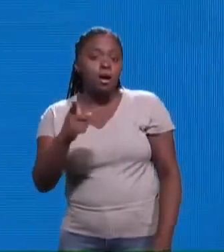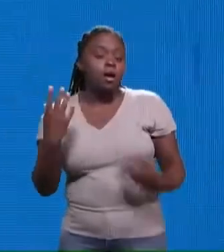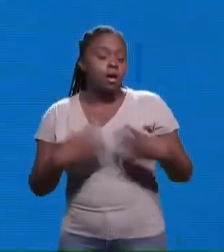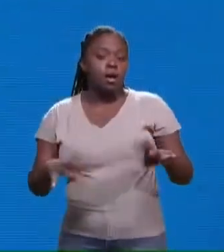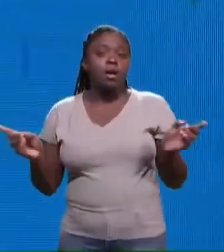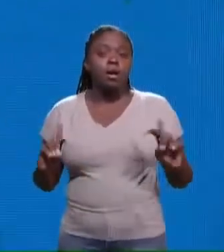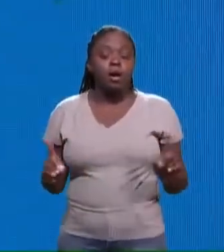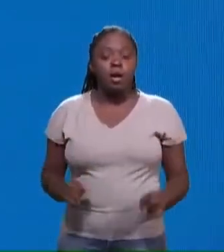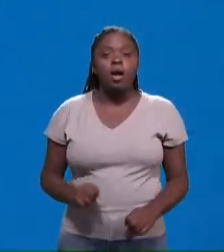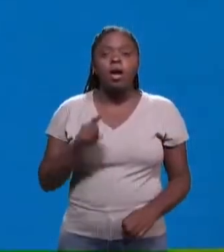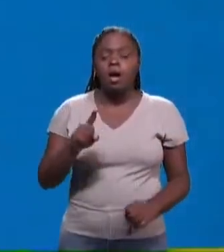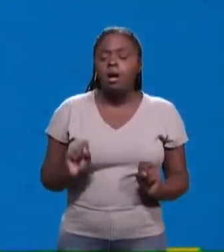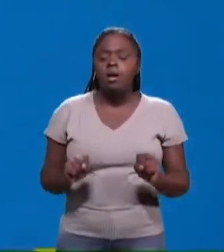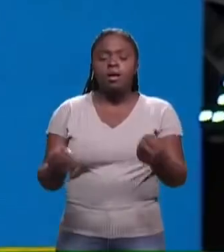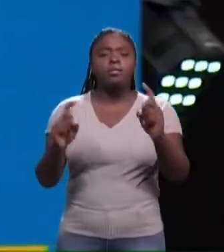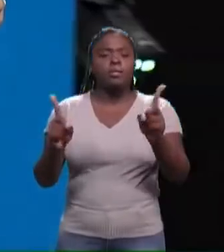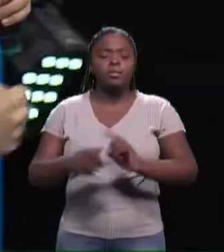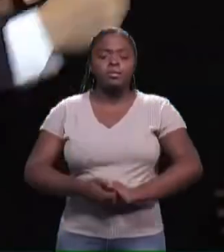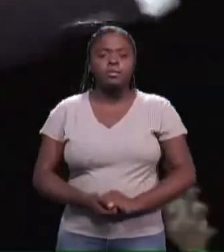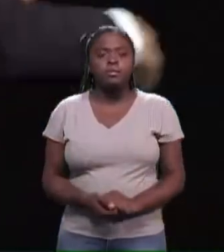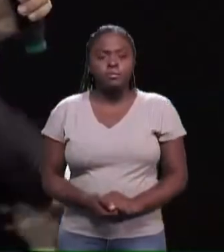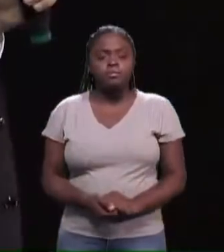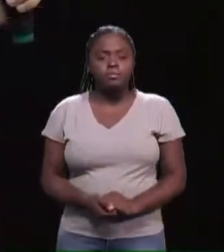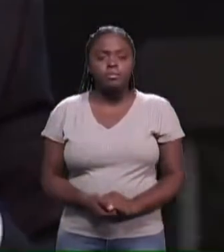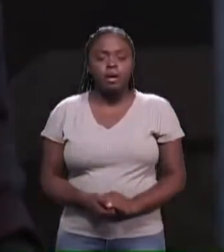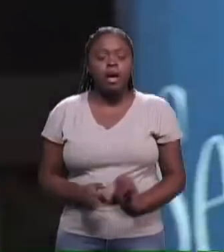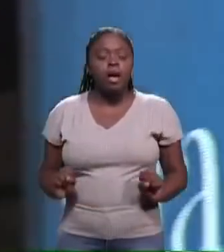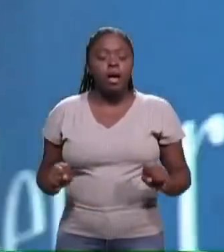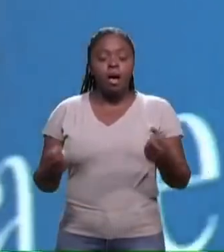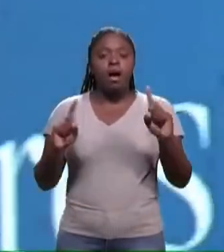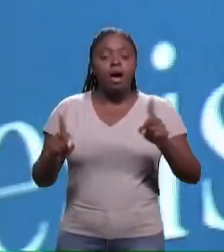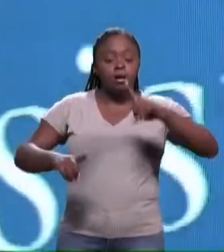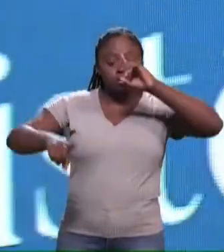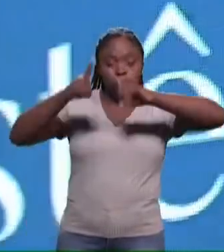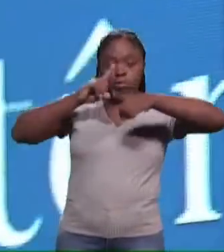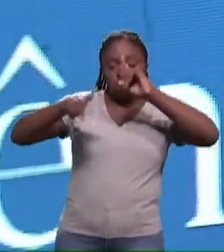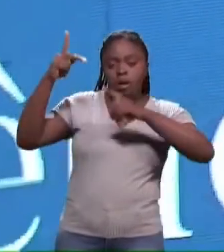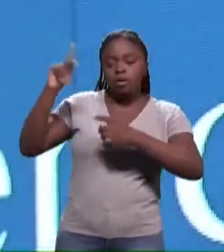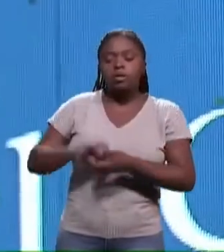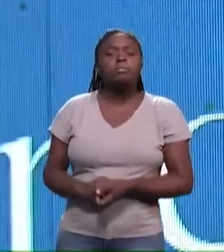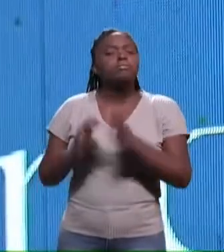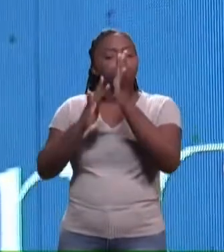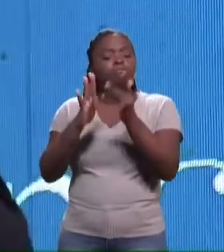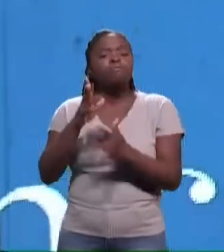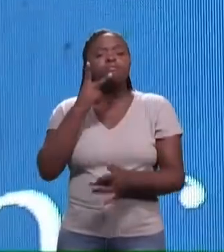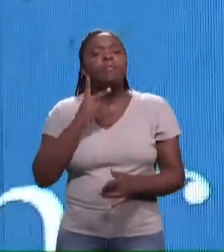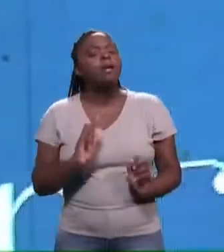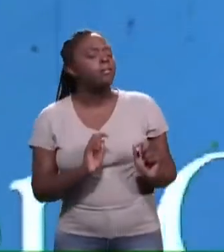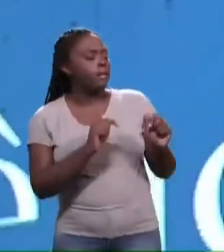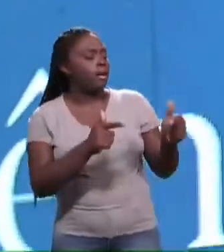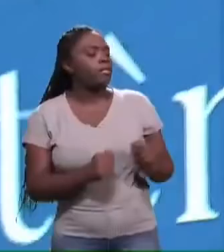fosse desse jeito, e você não resiste. Não resiste às ordens dele. Quando Jesus diz: faz isso, você